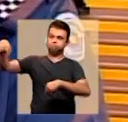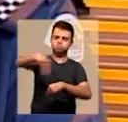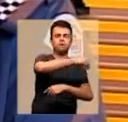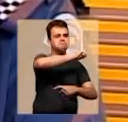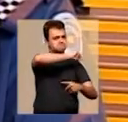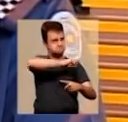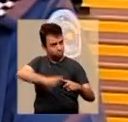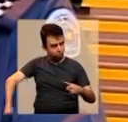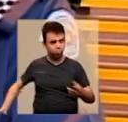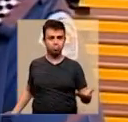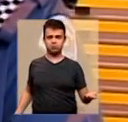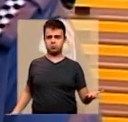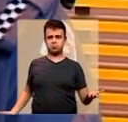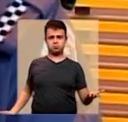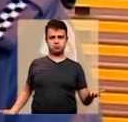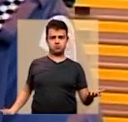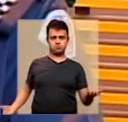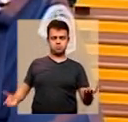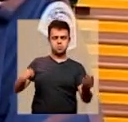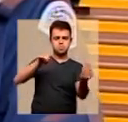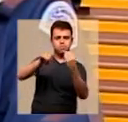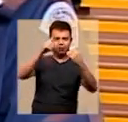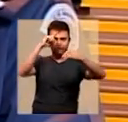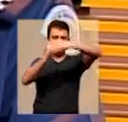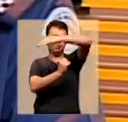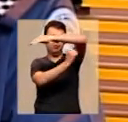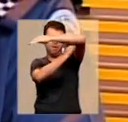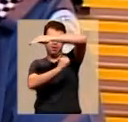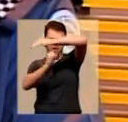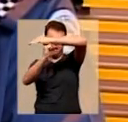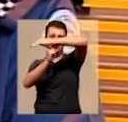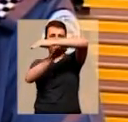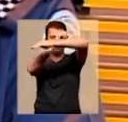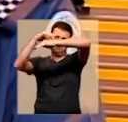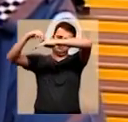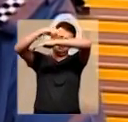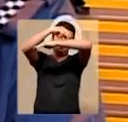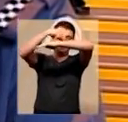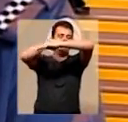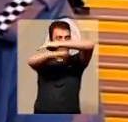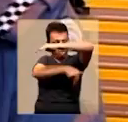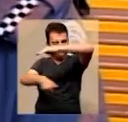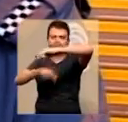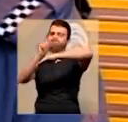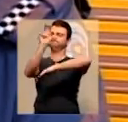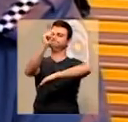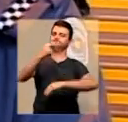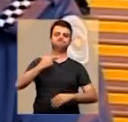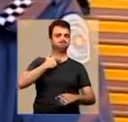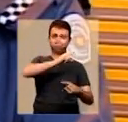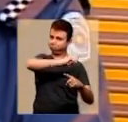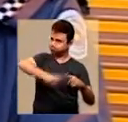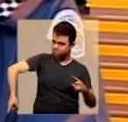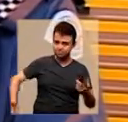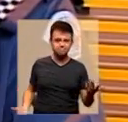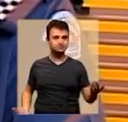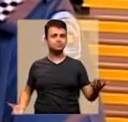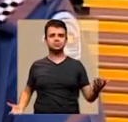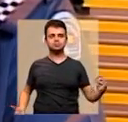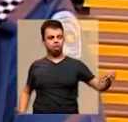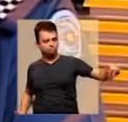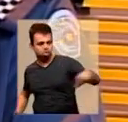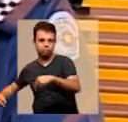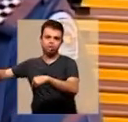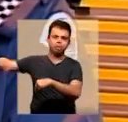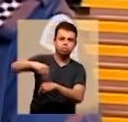da rua. Né? Cruzar pista de rolamento nos viadutos. Né? Atravessar a via na área de cruzamento.